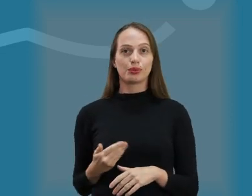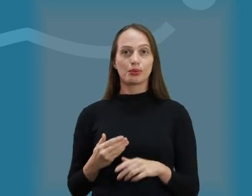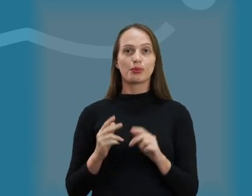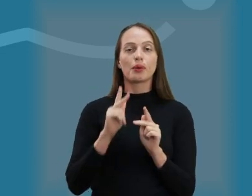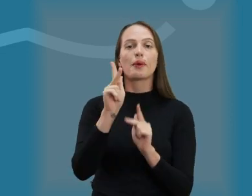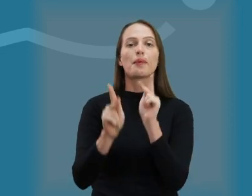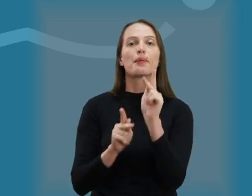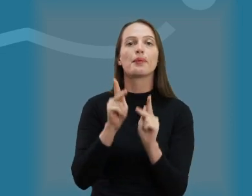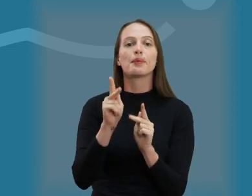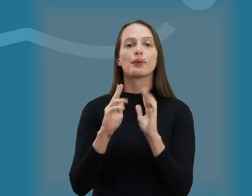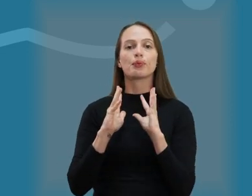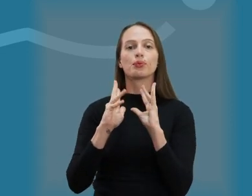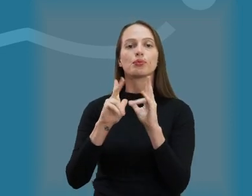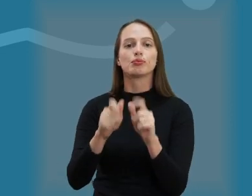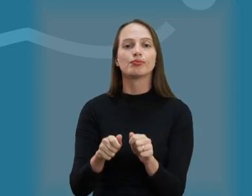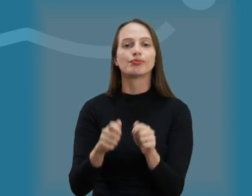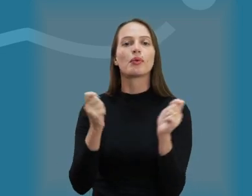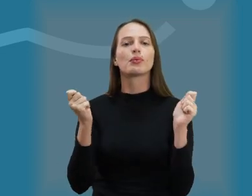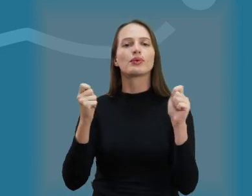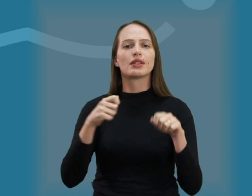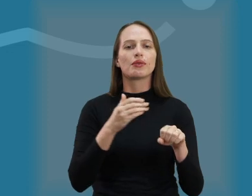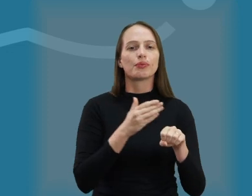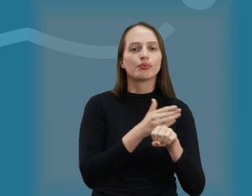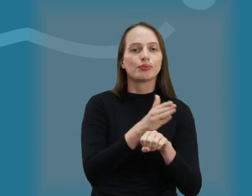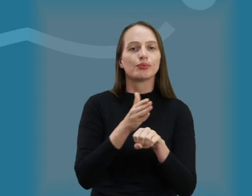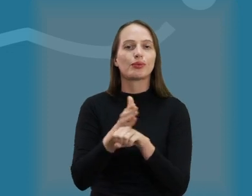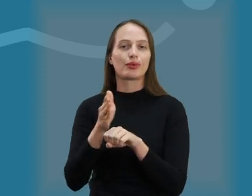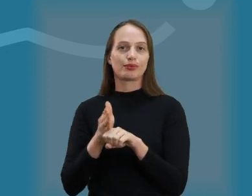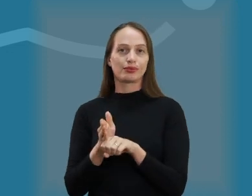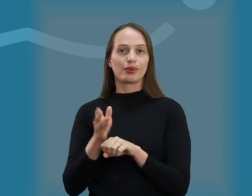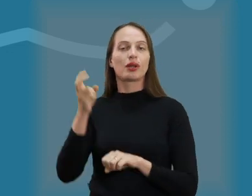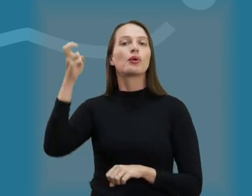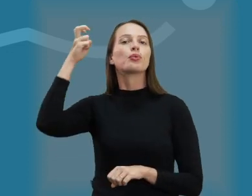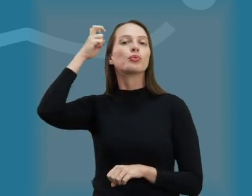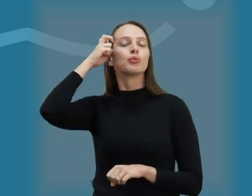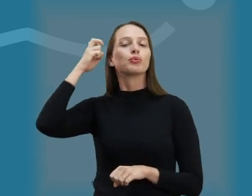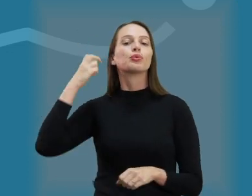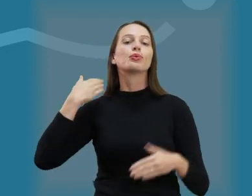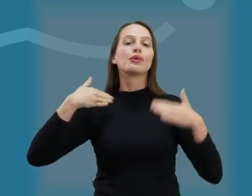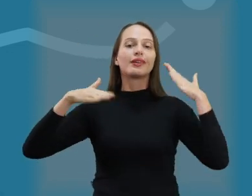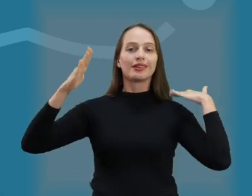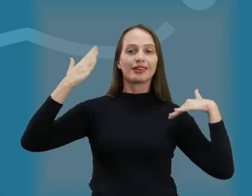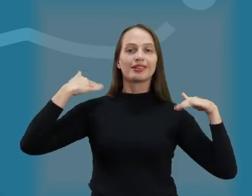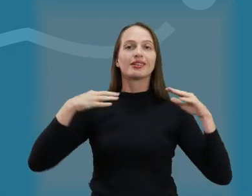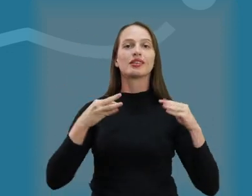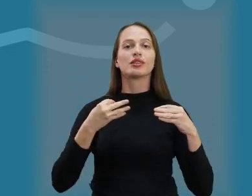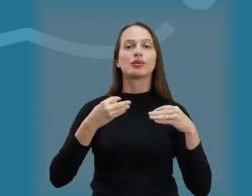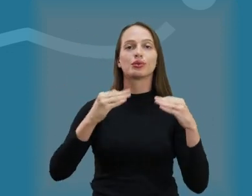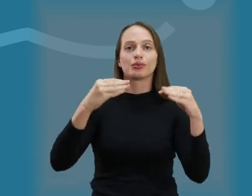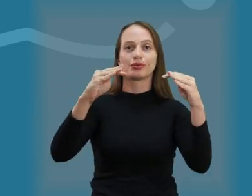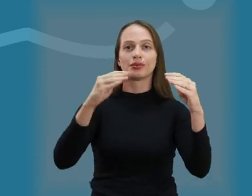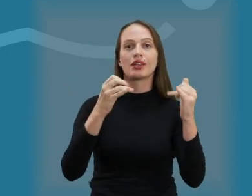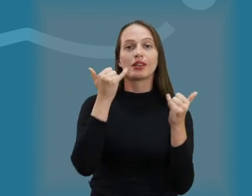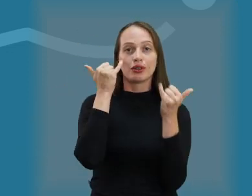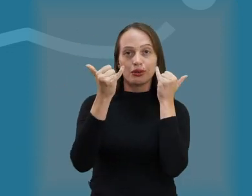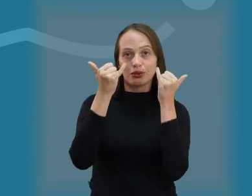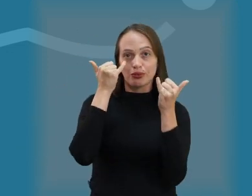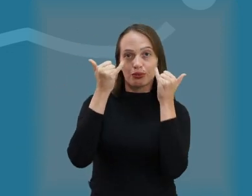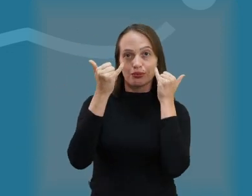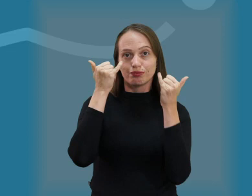usar cada vez mais o espaço público ocupando todo aquele espaço que vem ser um espaço de Cultura lazer